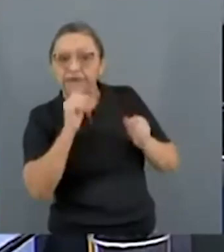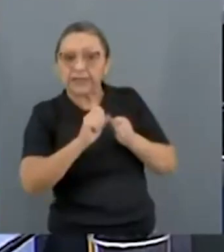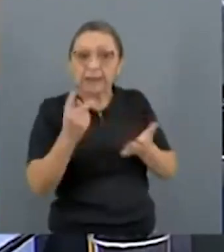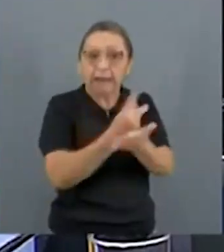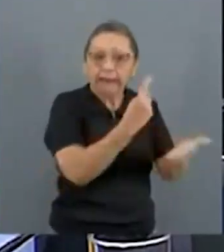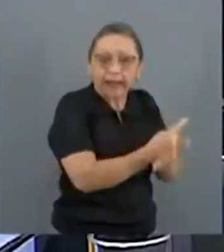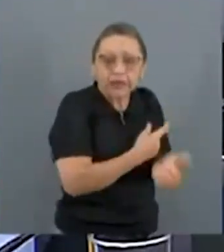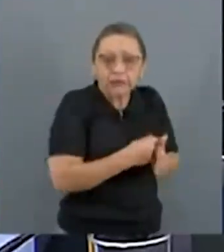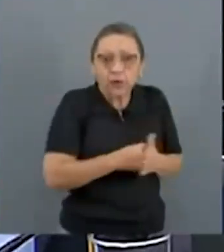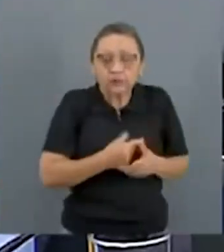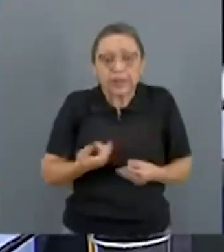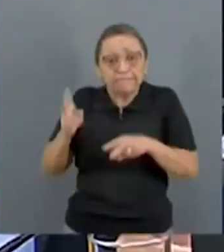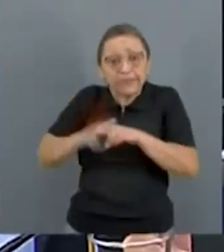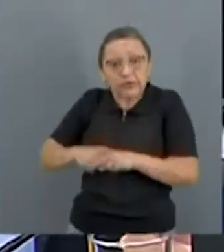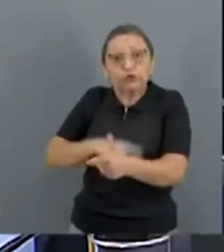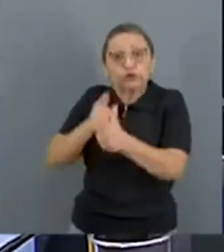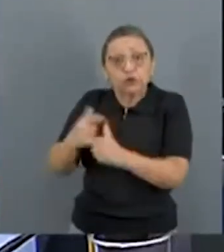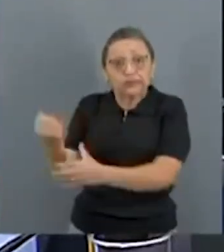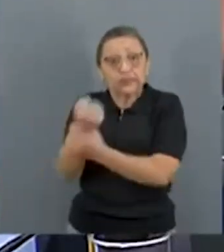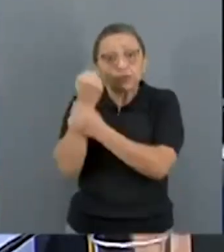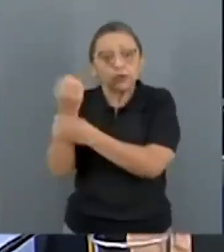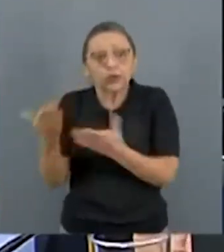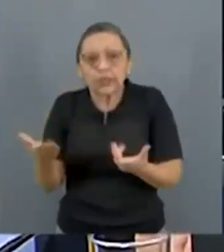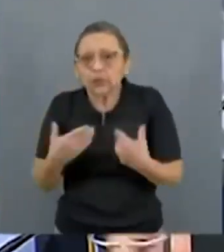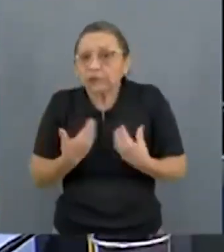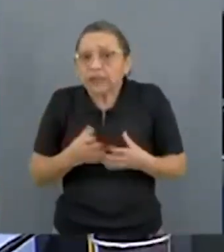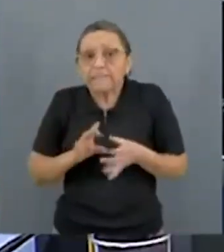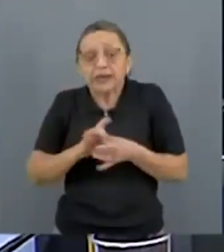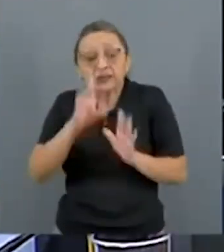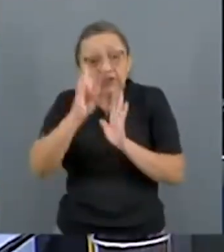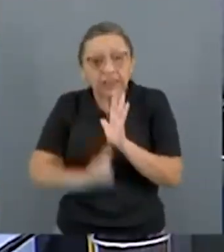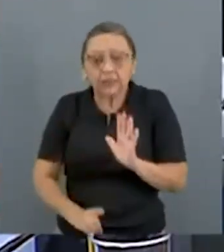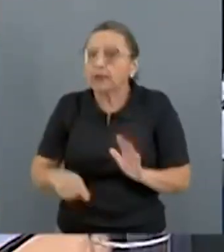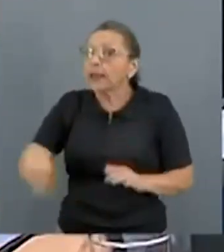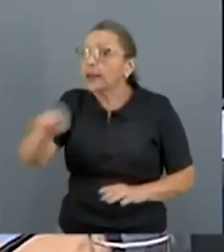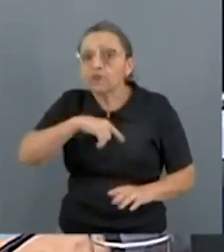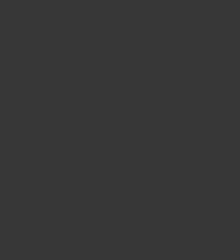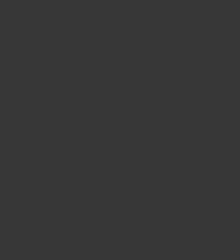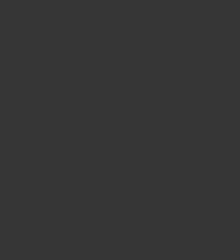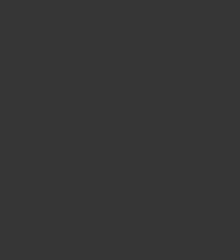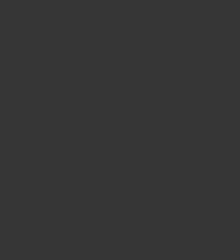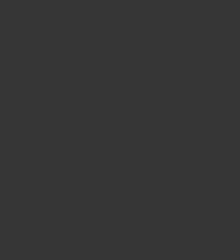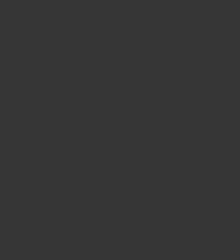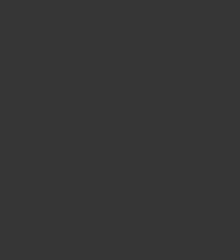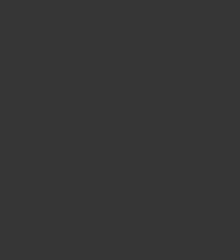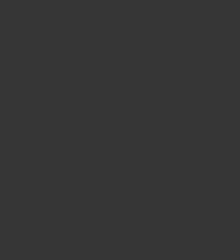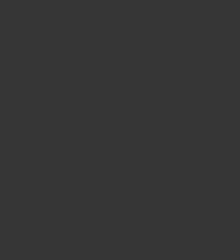ter benefício, eu não vou ter auxílio reclusão, eu não vou ter saidinha, ele não vai cometer crime.